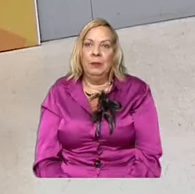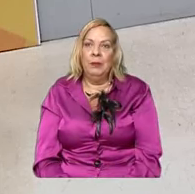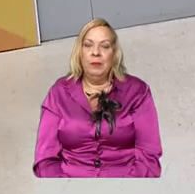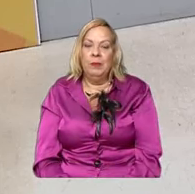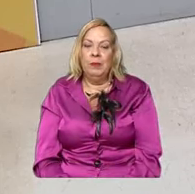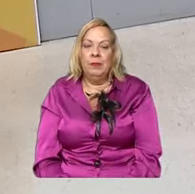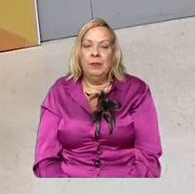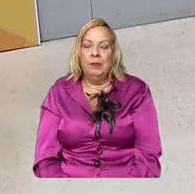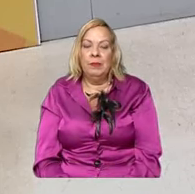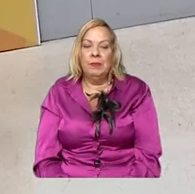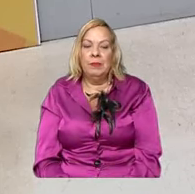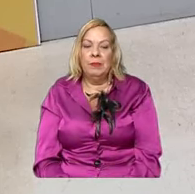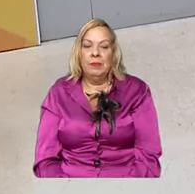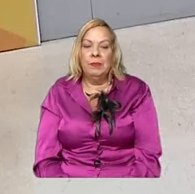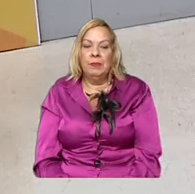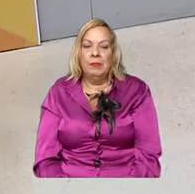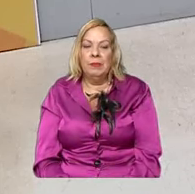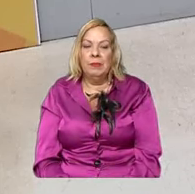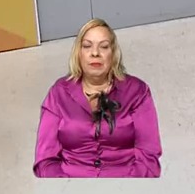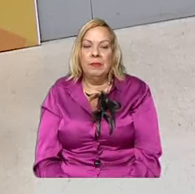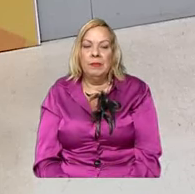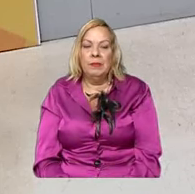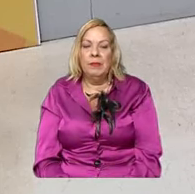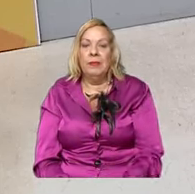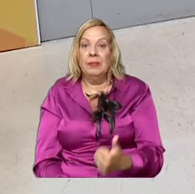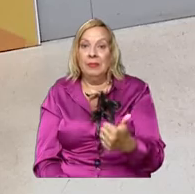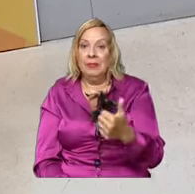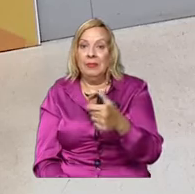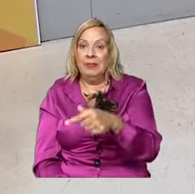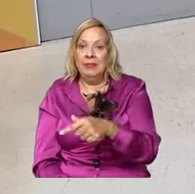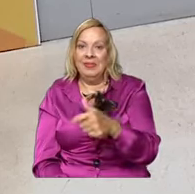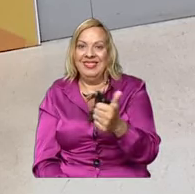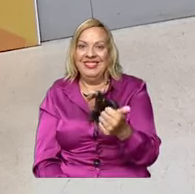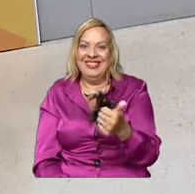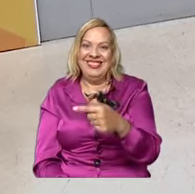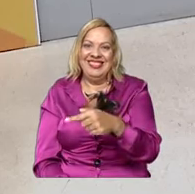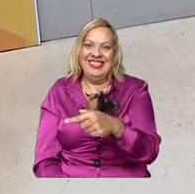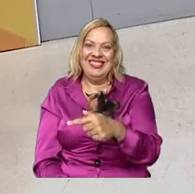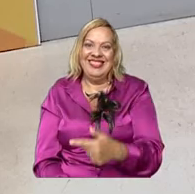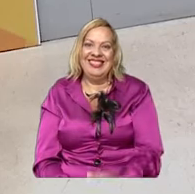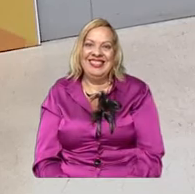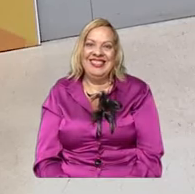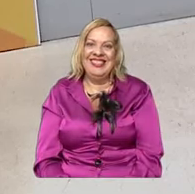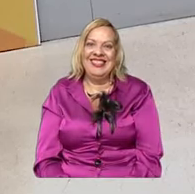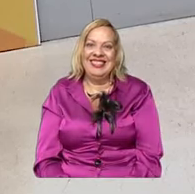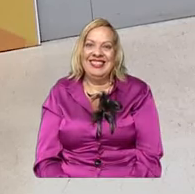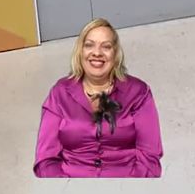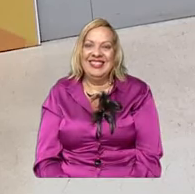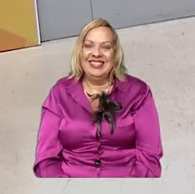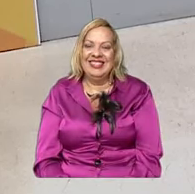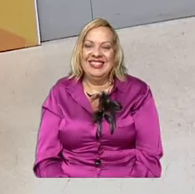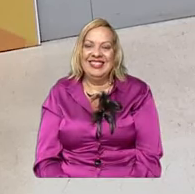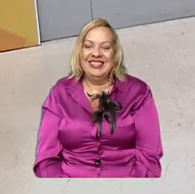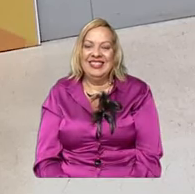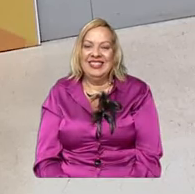18. Marcou 18, vamos com o 17, 17.